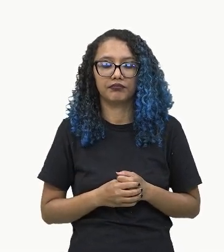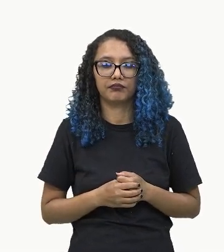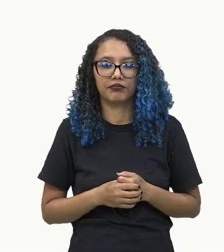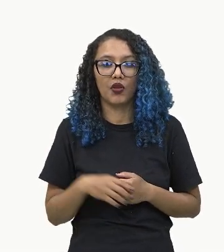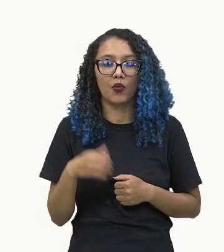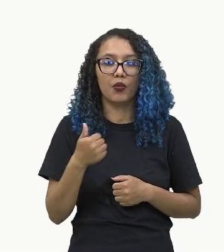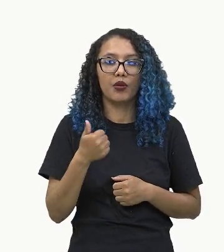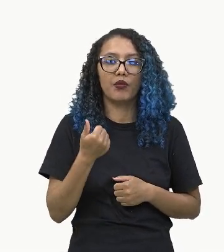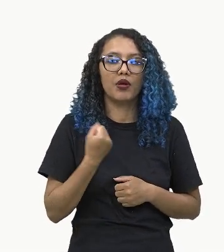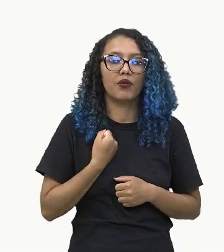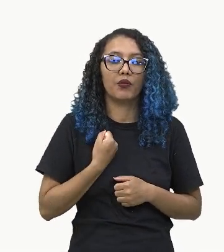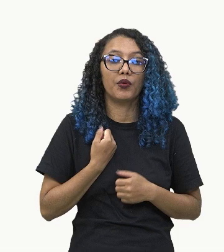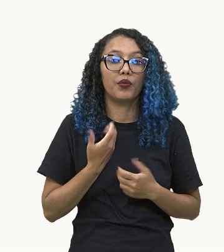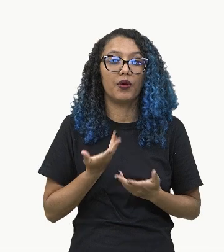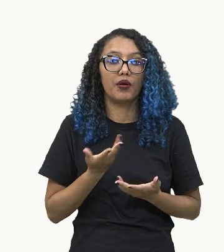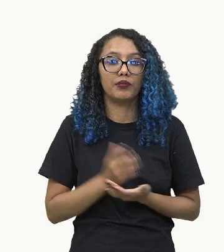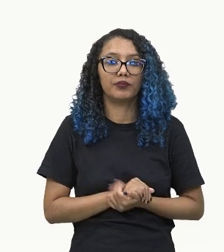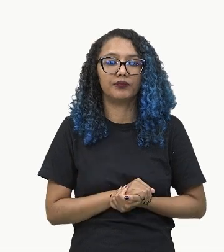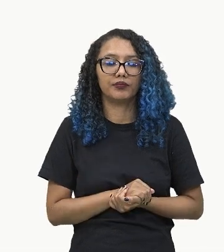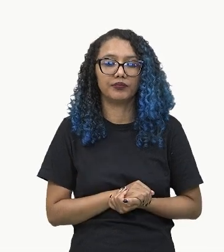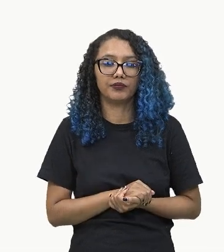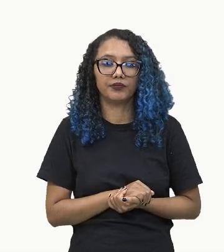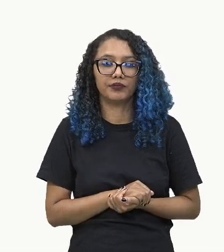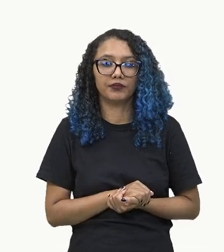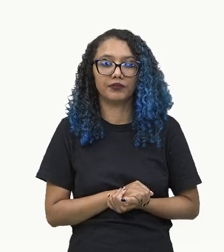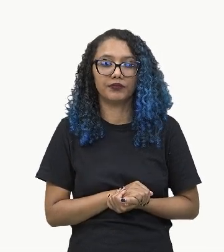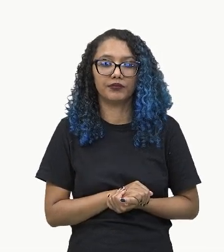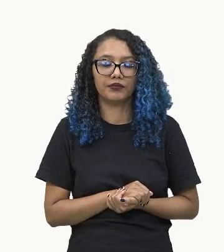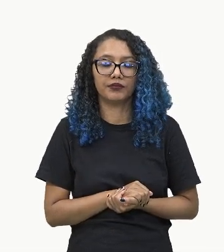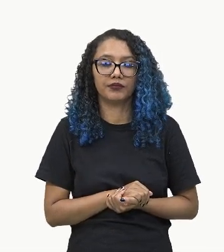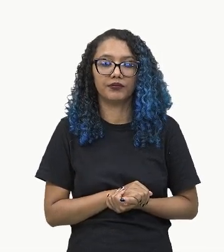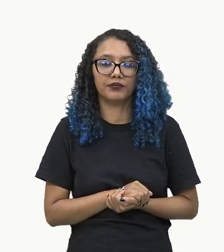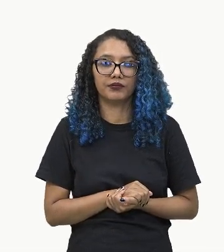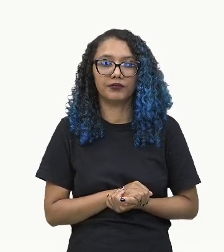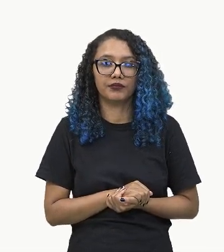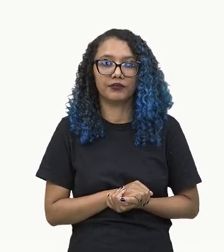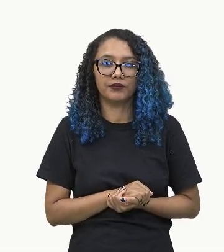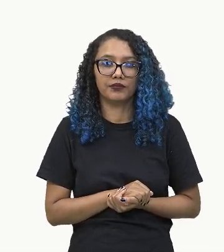é meu primeiro termo? Meu primeiro termo vai ser